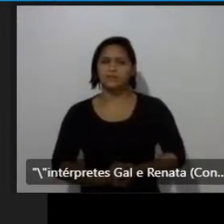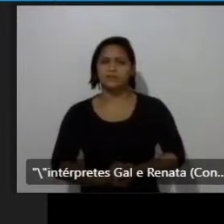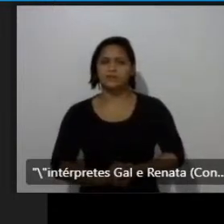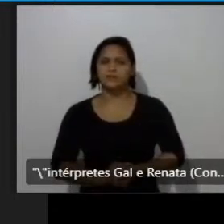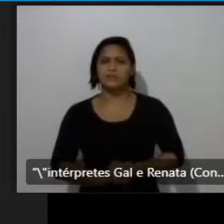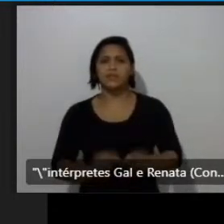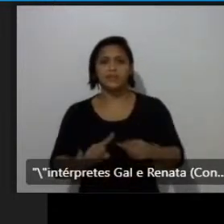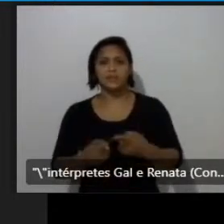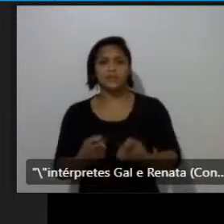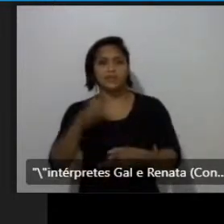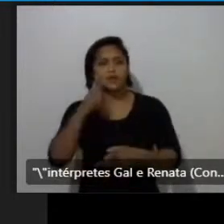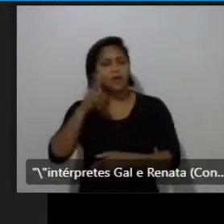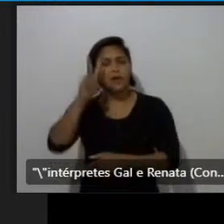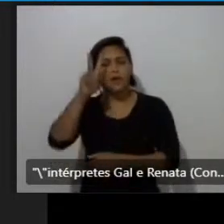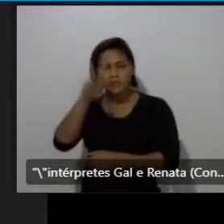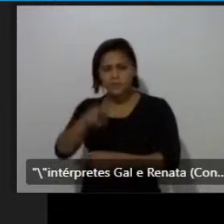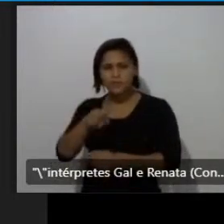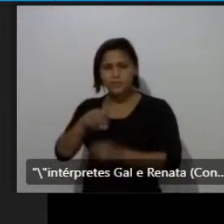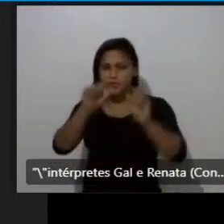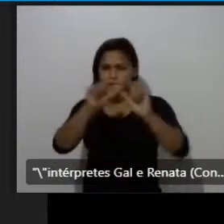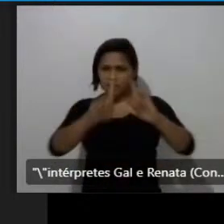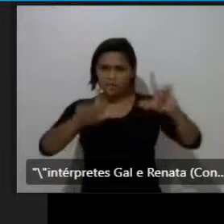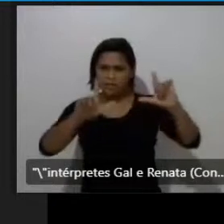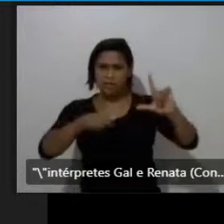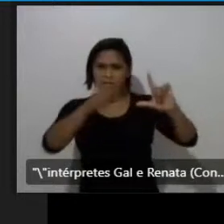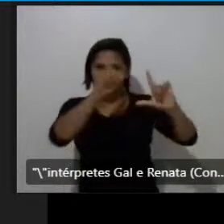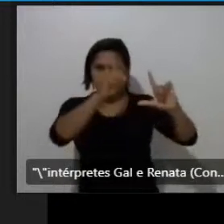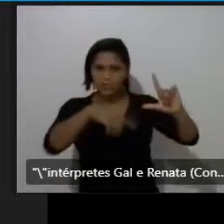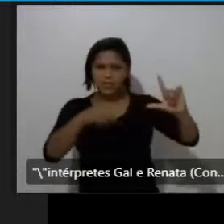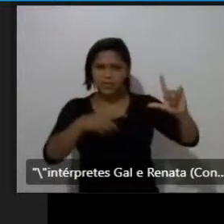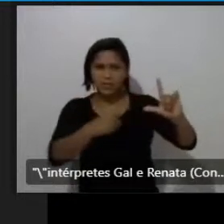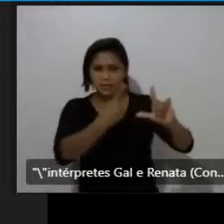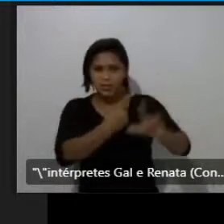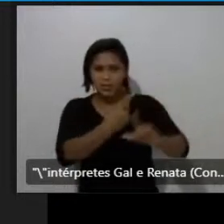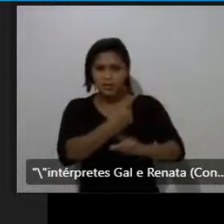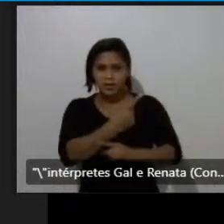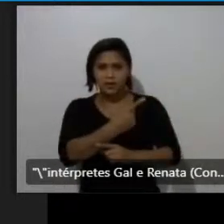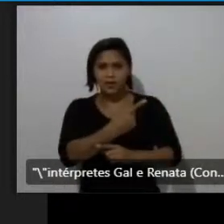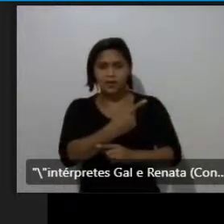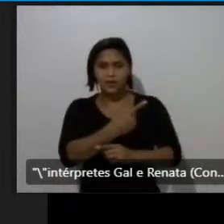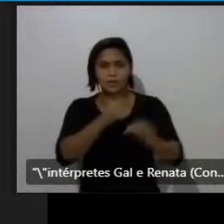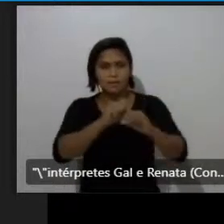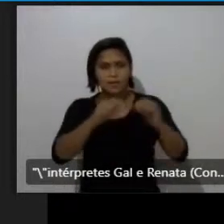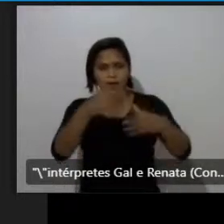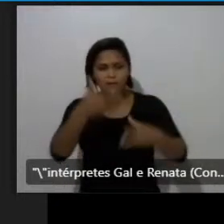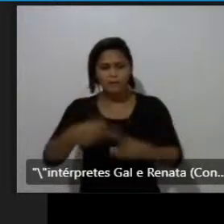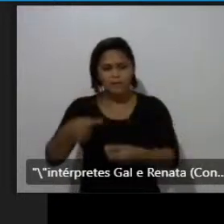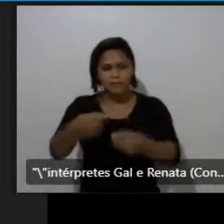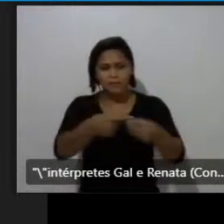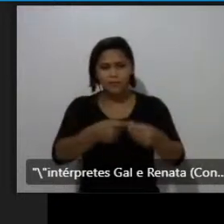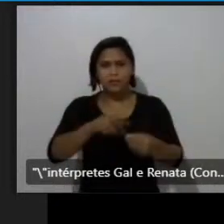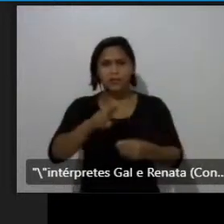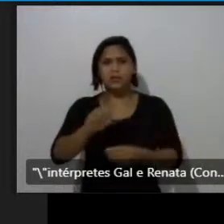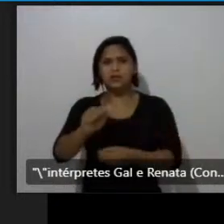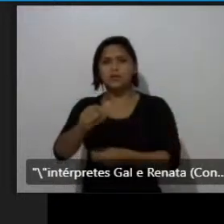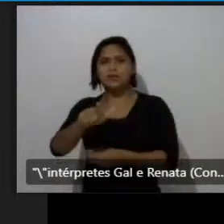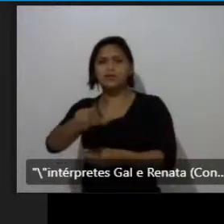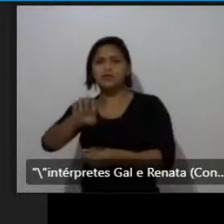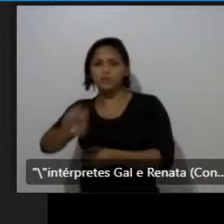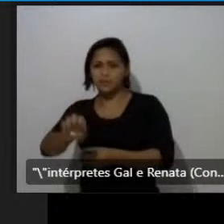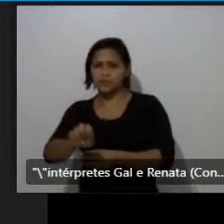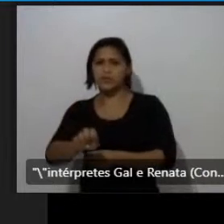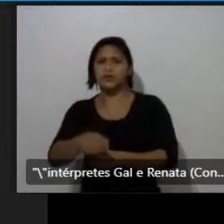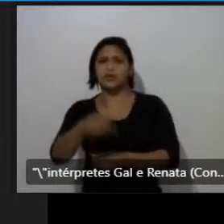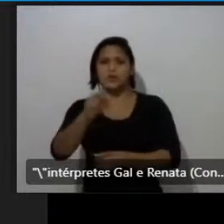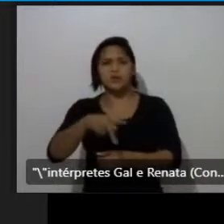Então, a gente vai dar uma olhadinha aqui, um olhar mais focado na nossa região do Vale do Paraíba e